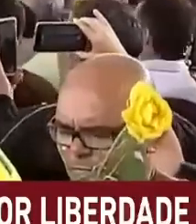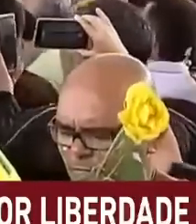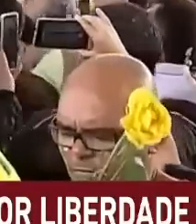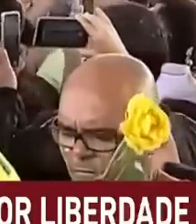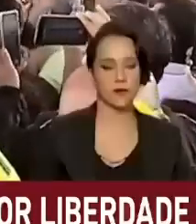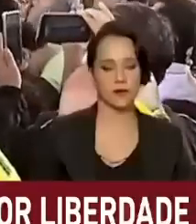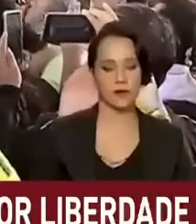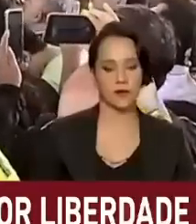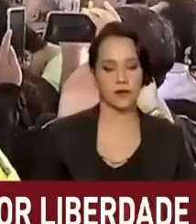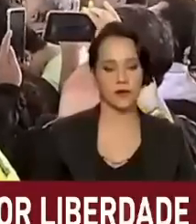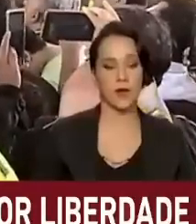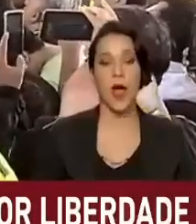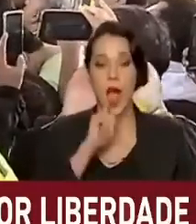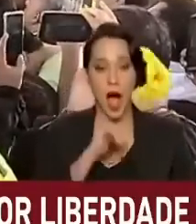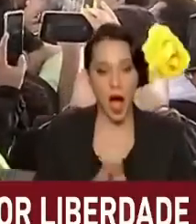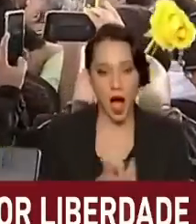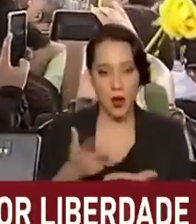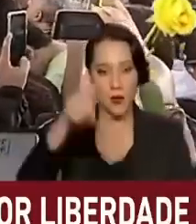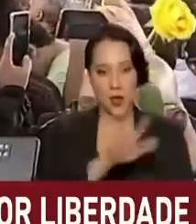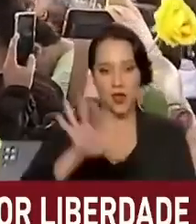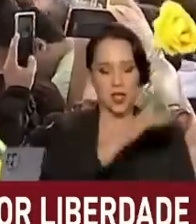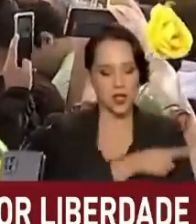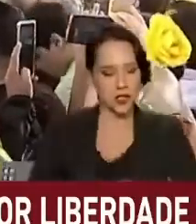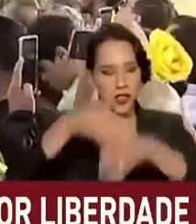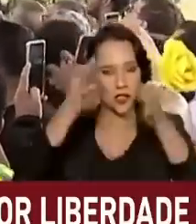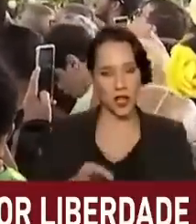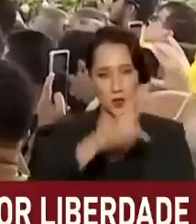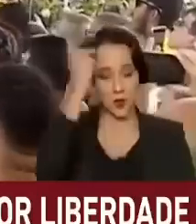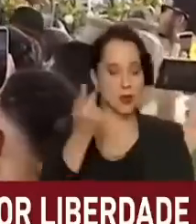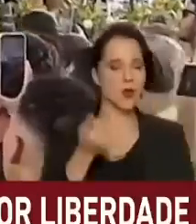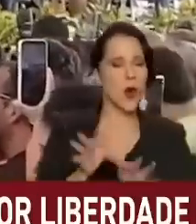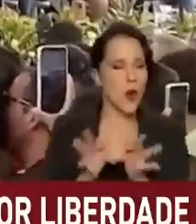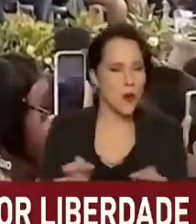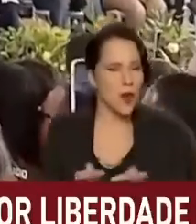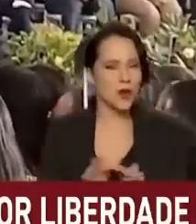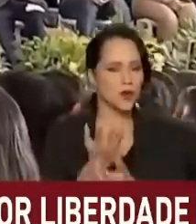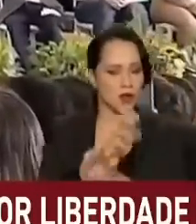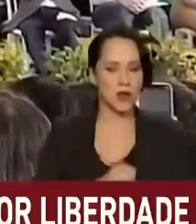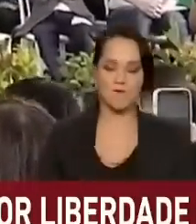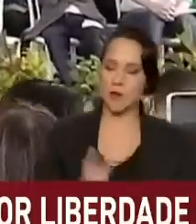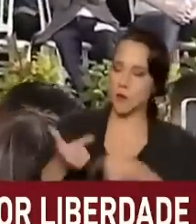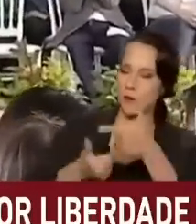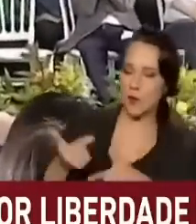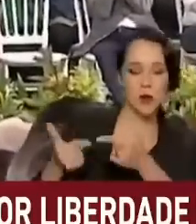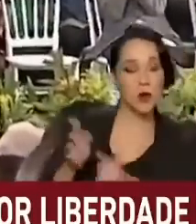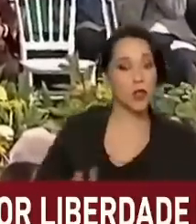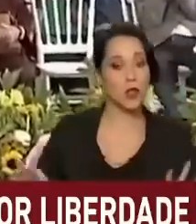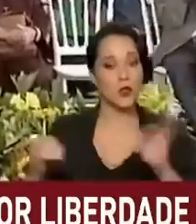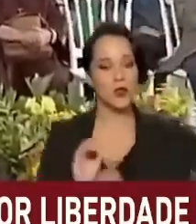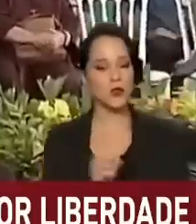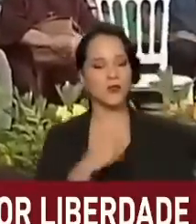água para o Nordeste dignidade para o povo humilde do Sertão Esse é um trabalho de